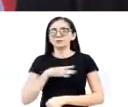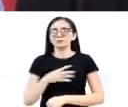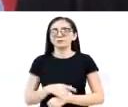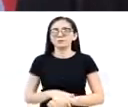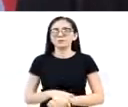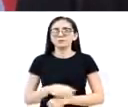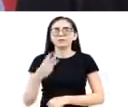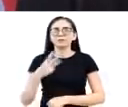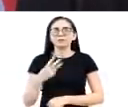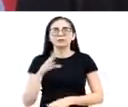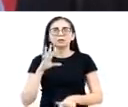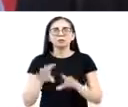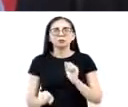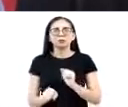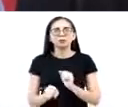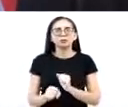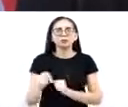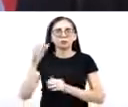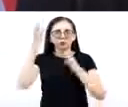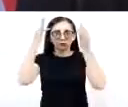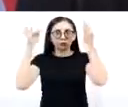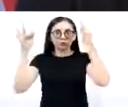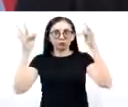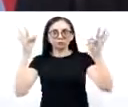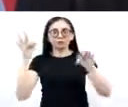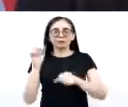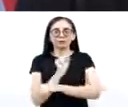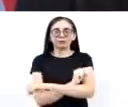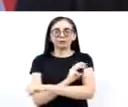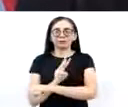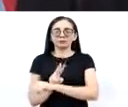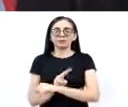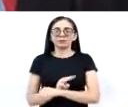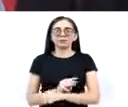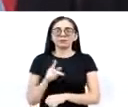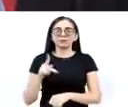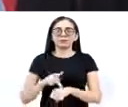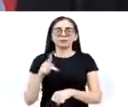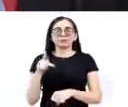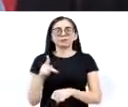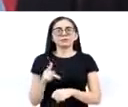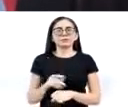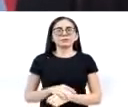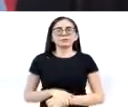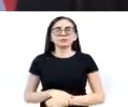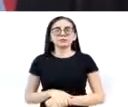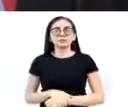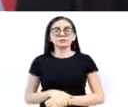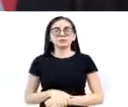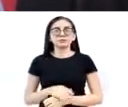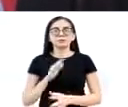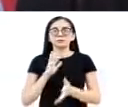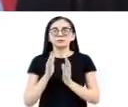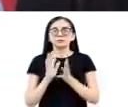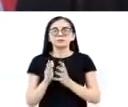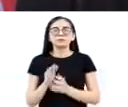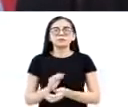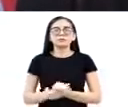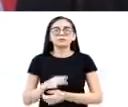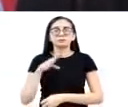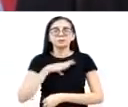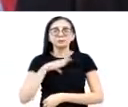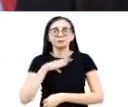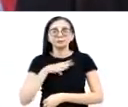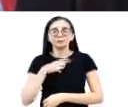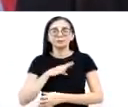Maranhão e terceira graduação em Filosofia pela UEMA. É especialista em Libras